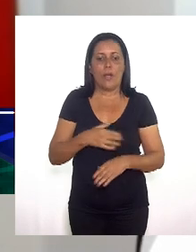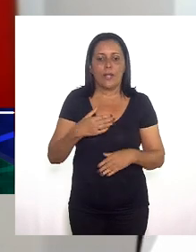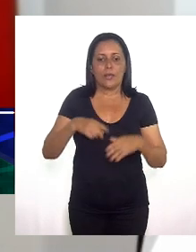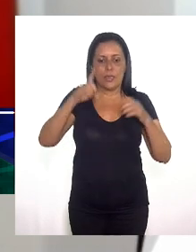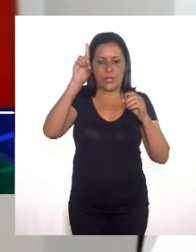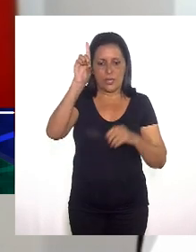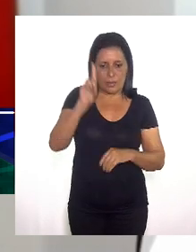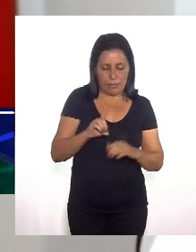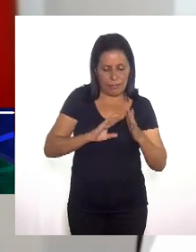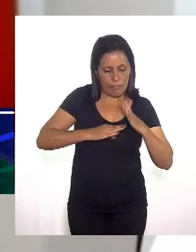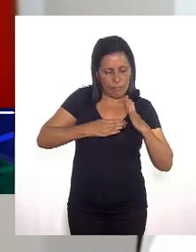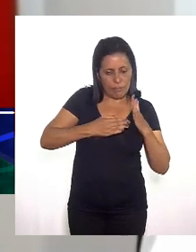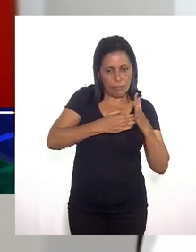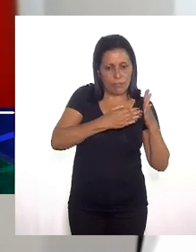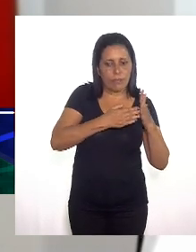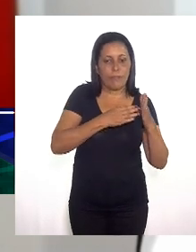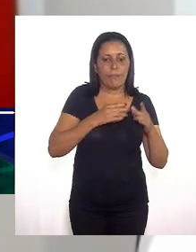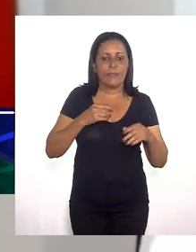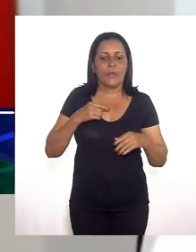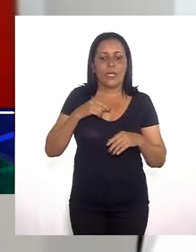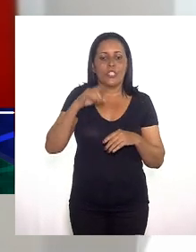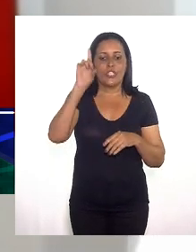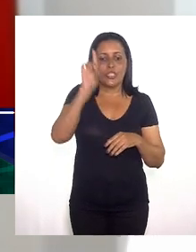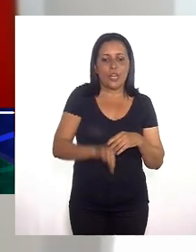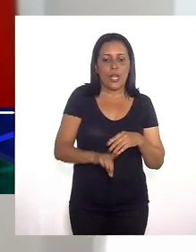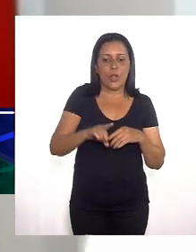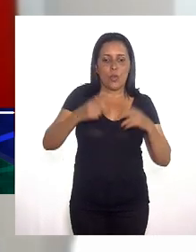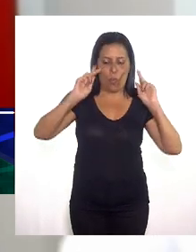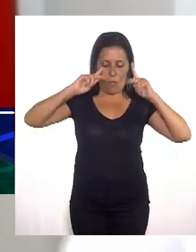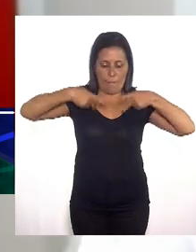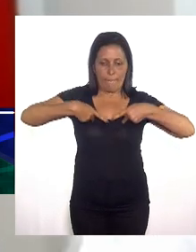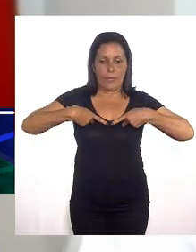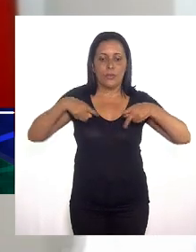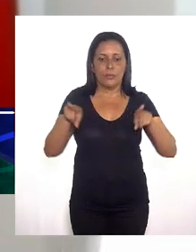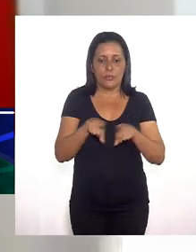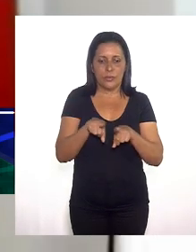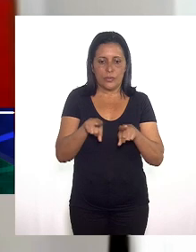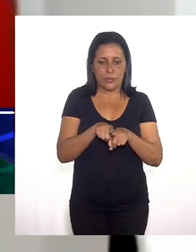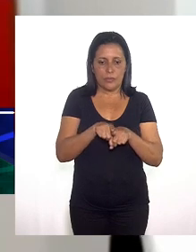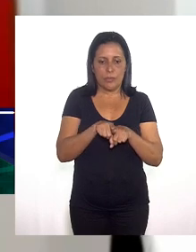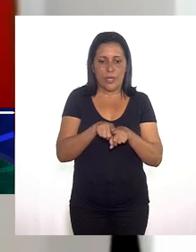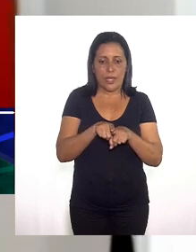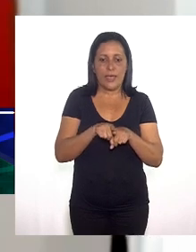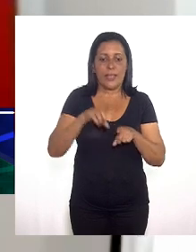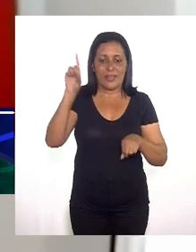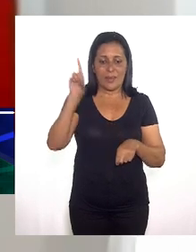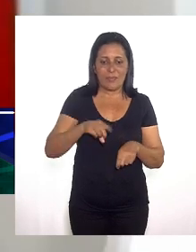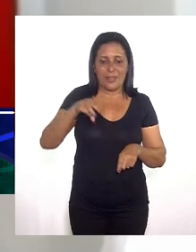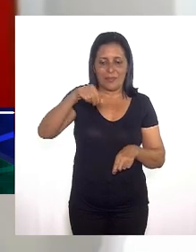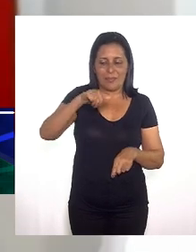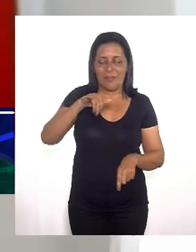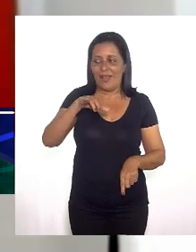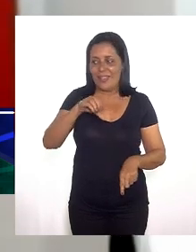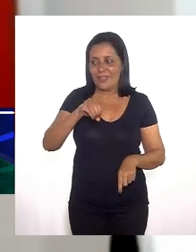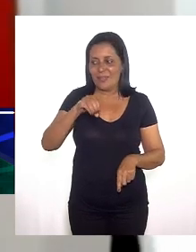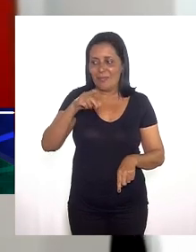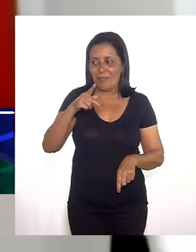direitos humanos e cidadania, de orçamento, finanças, fiscalização financeira e controle. Para emitir parecer pela Comissão de Constituição e Justiça, deputado Márcio Pacheco.